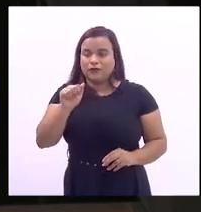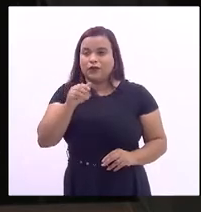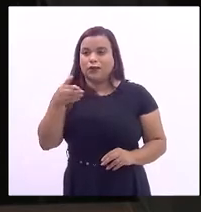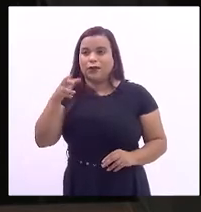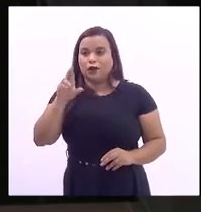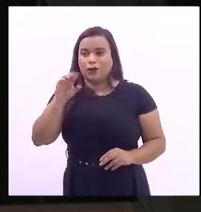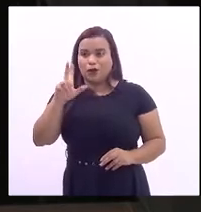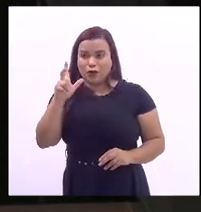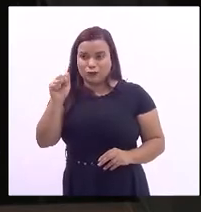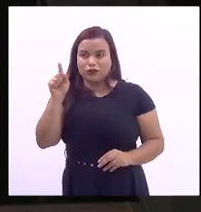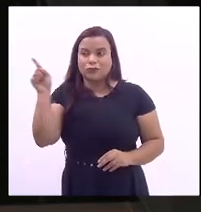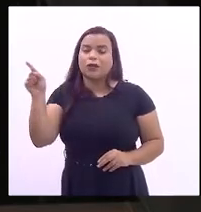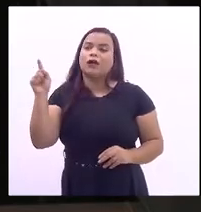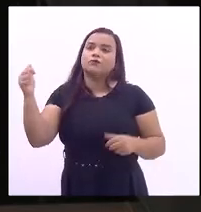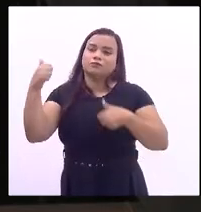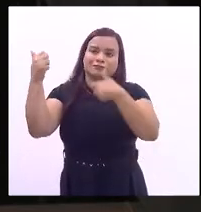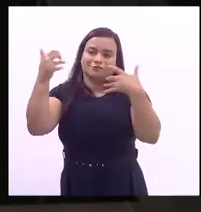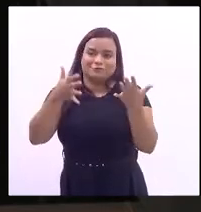inicial